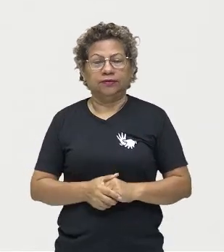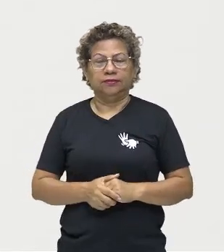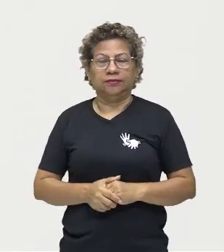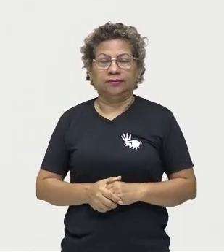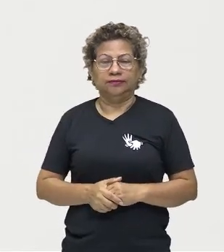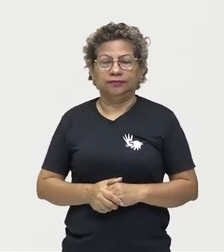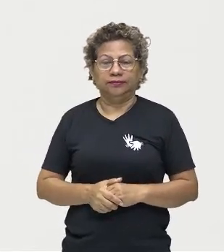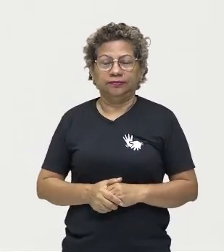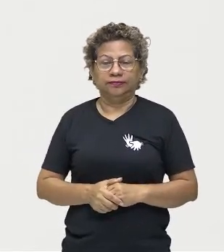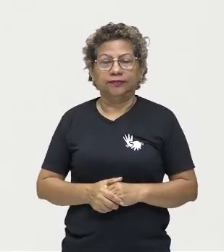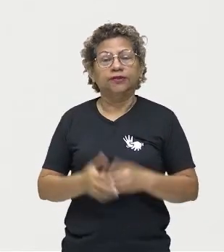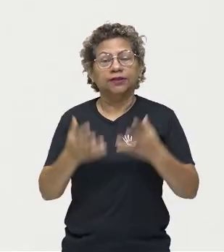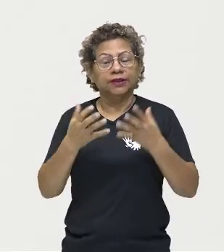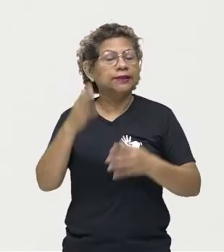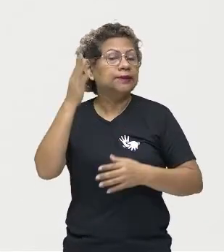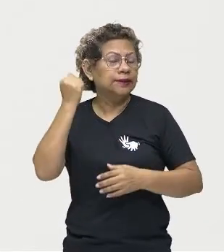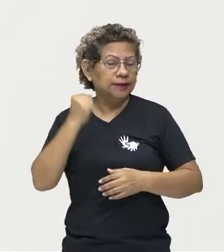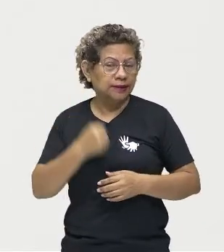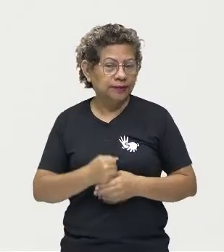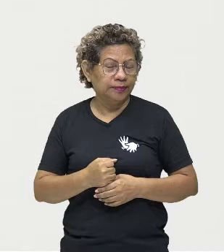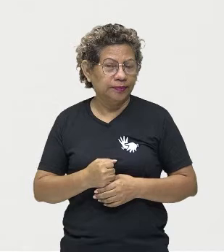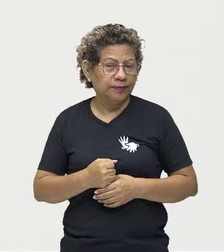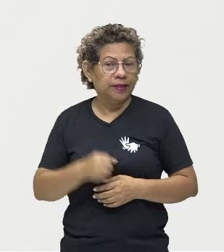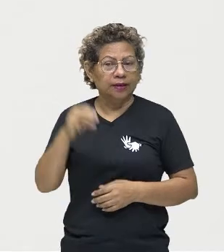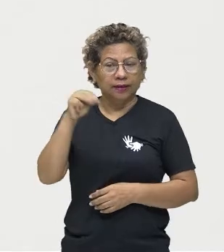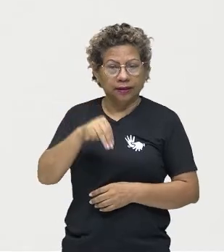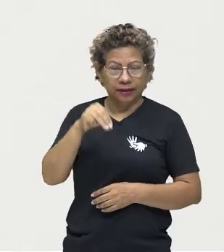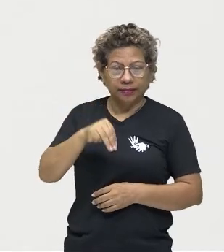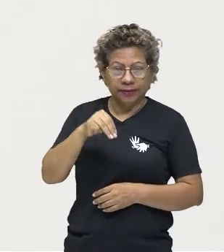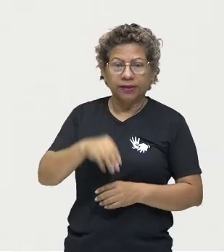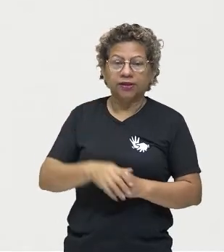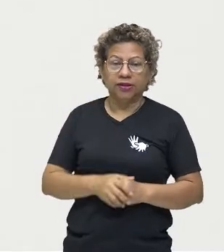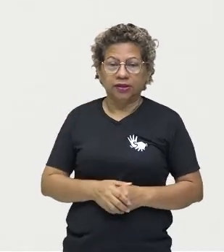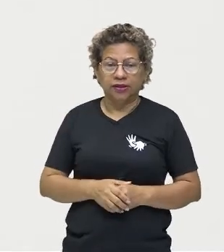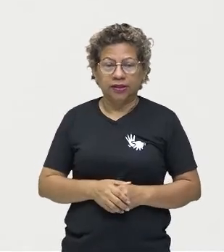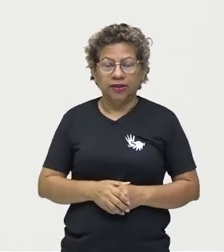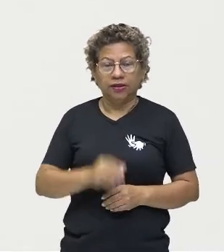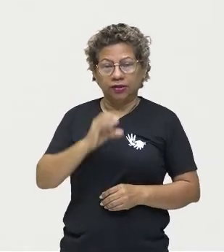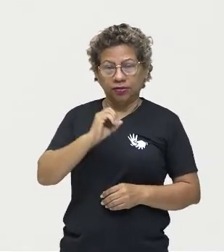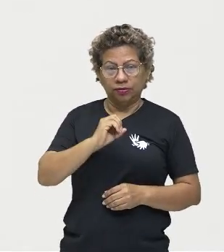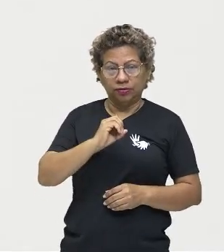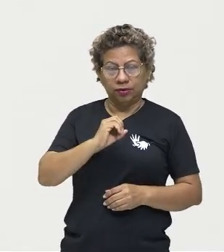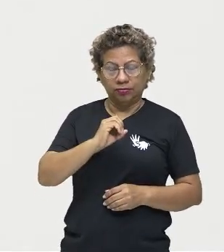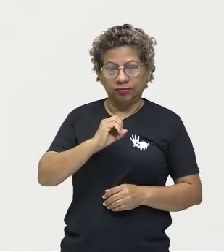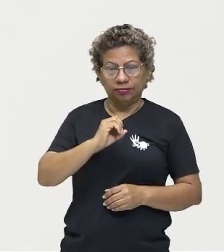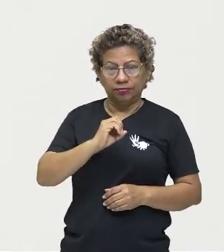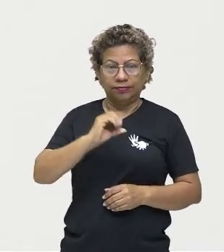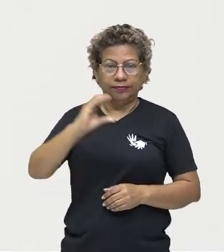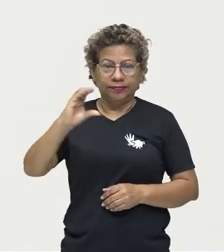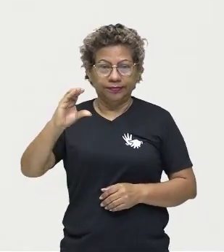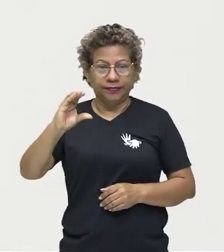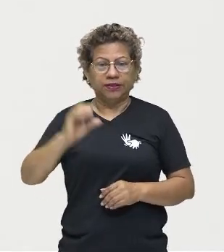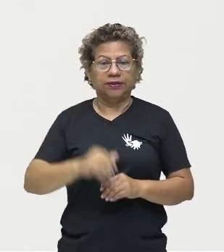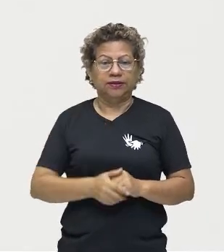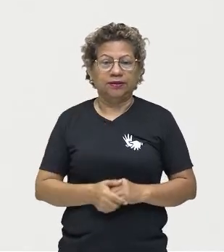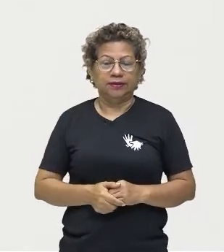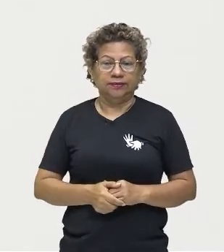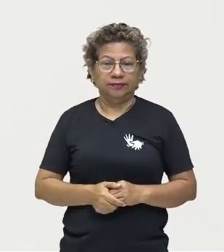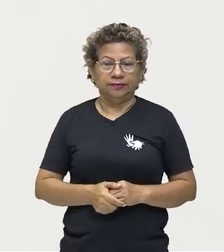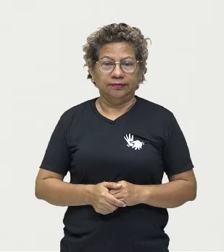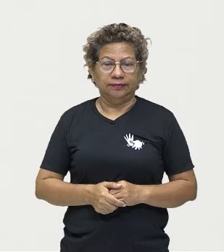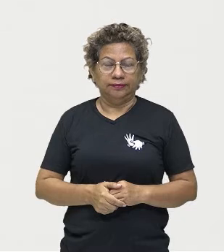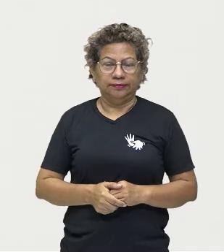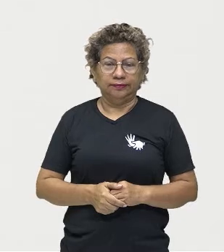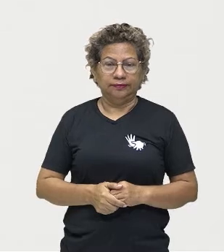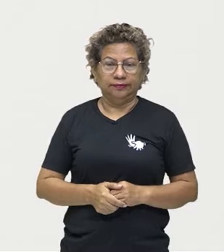né, o que se pede, determine a medida do ângulo AOC, ou seja, nós temos que saber esse ângulo aqui total. Então, fica